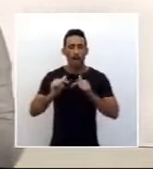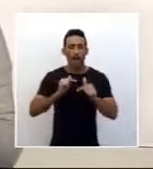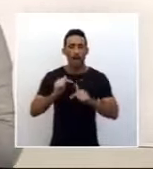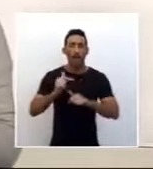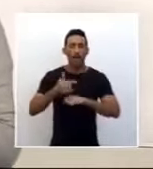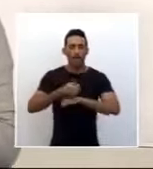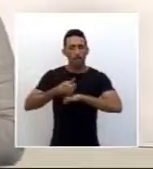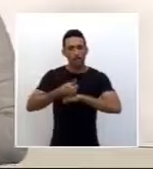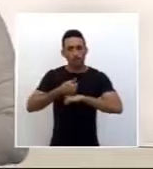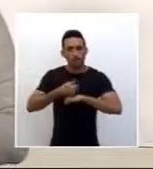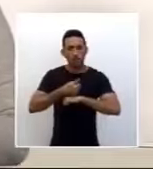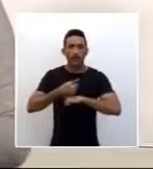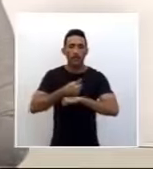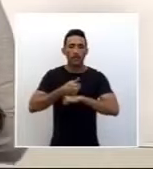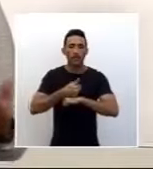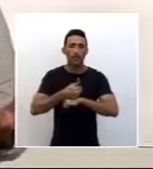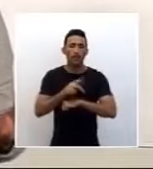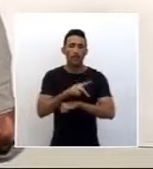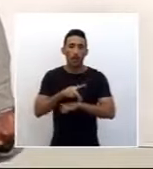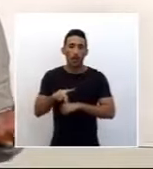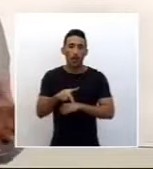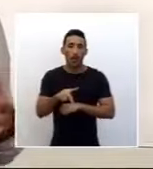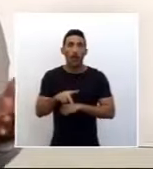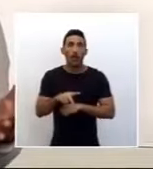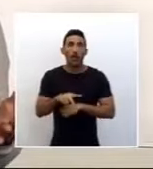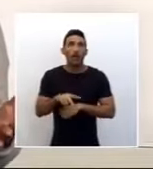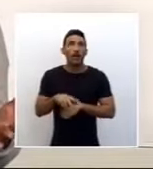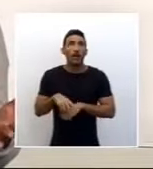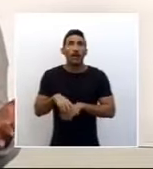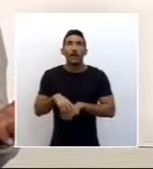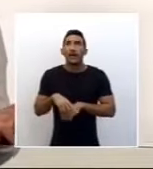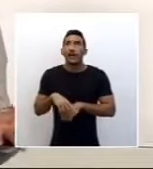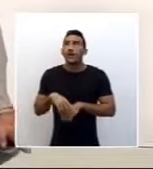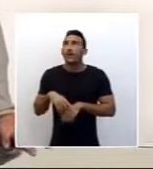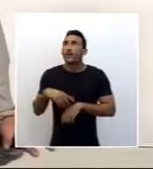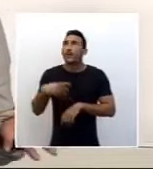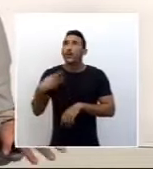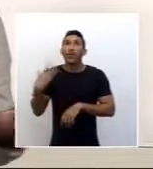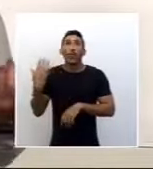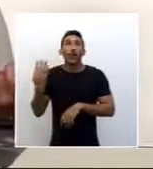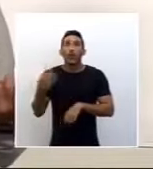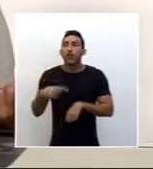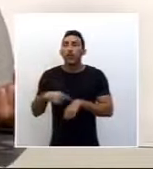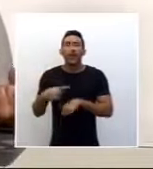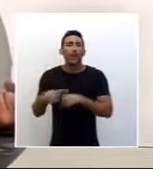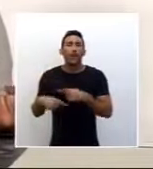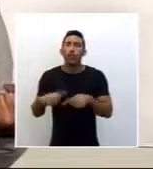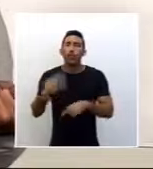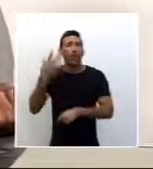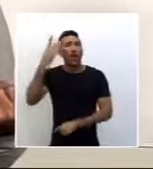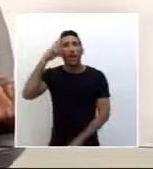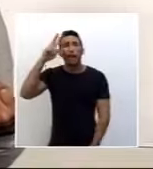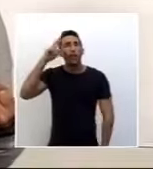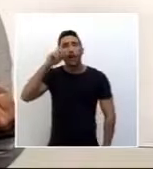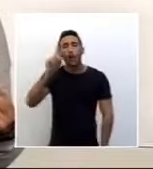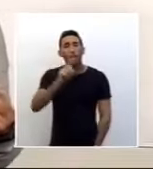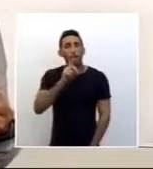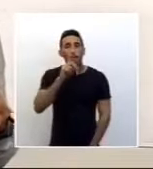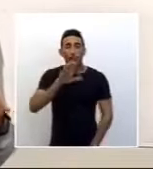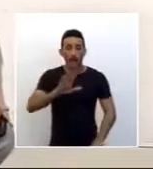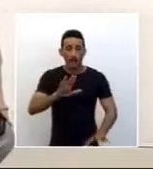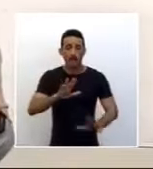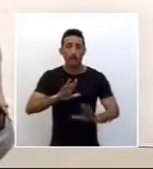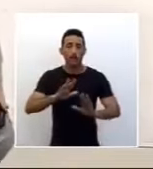sou professora de língua inglesa já nem sei mais quanto tempo gente se índice anos e eu acredito sim que o aluno da escola